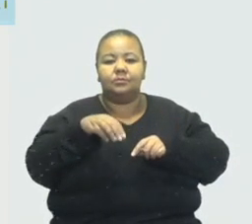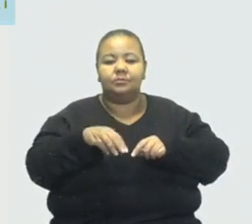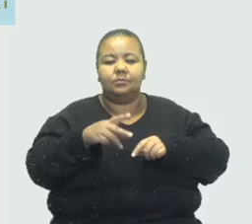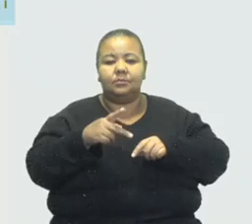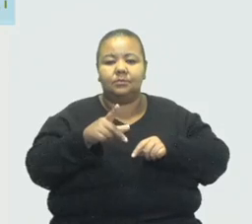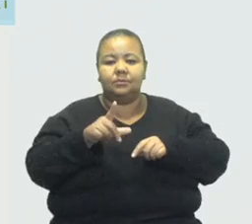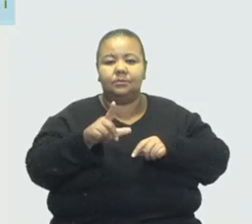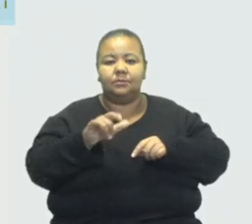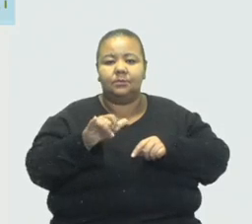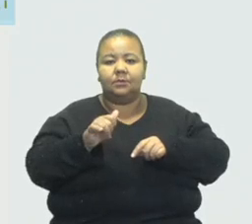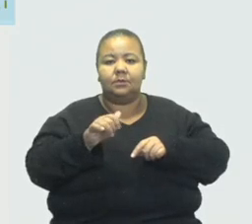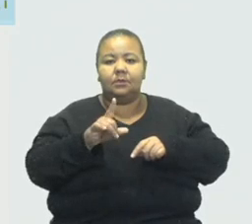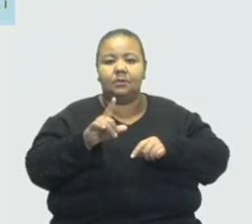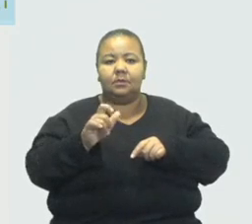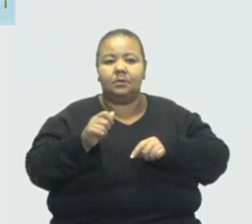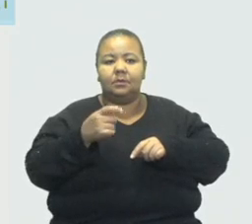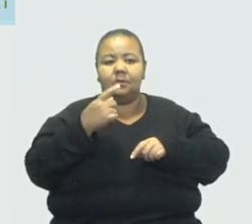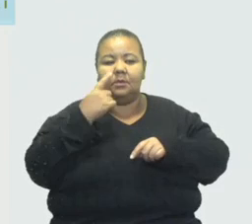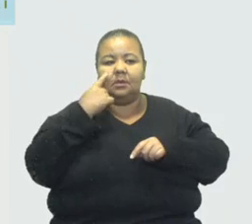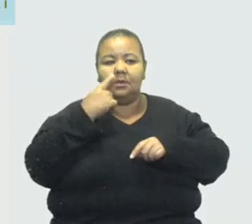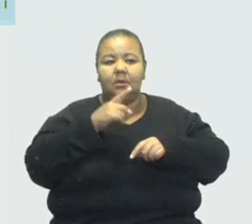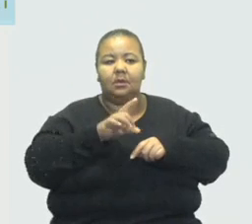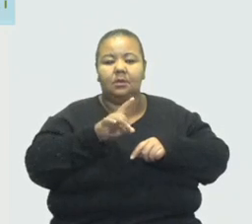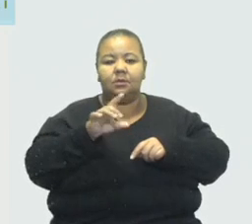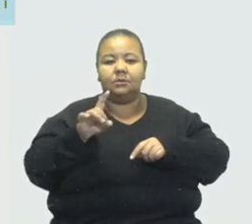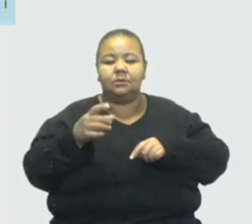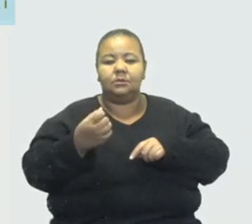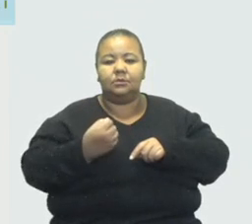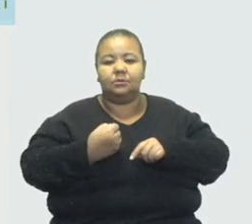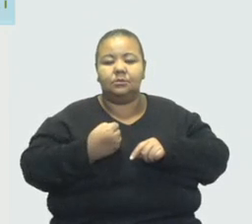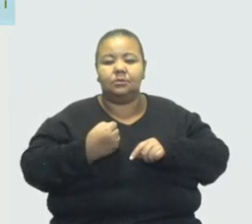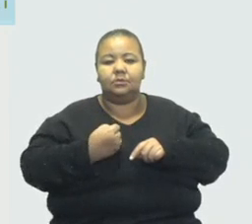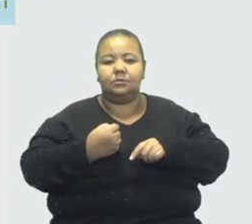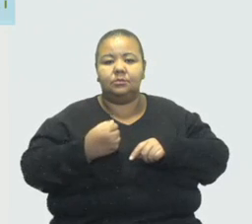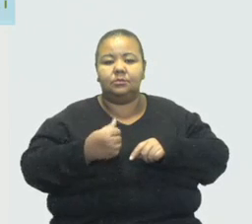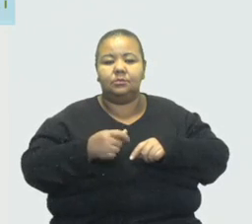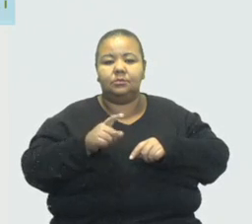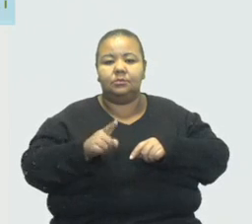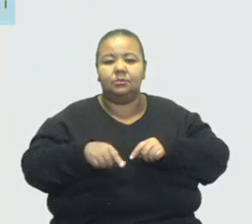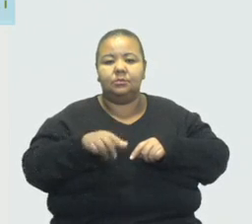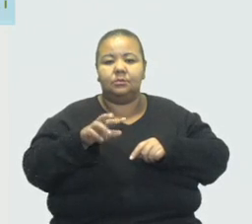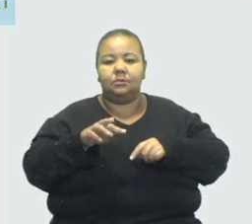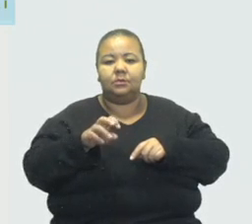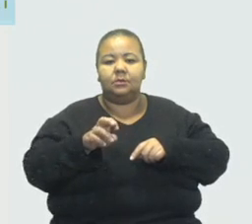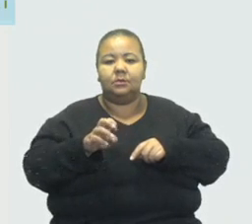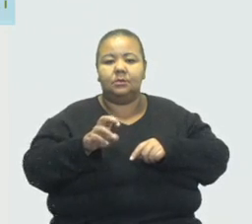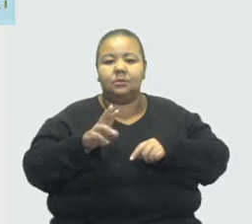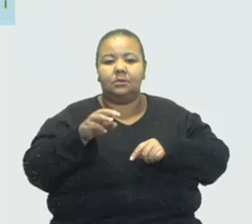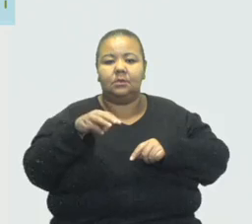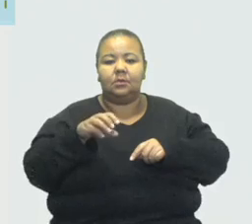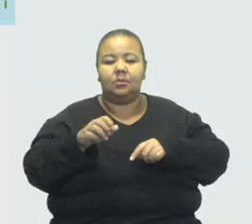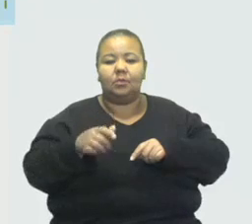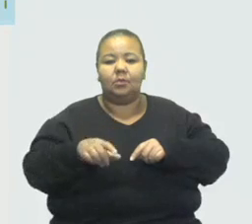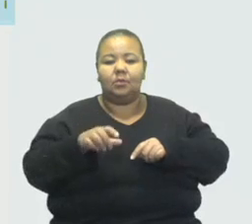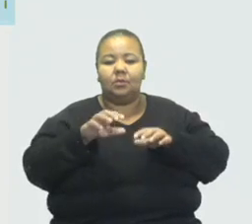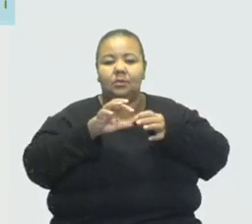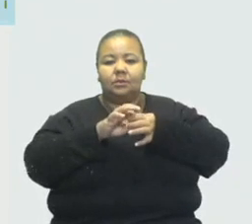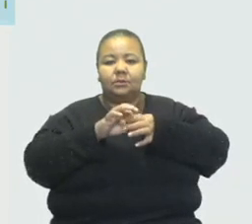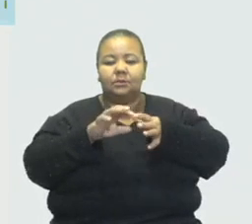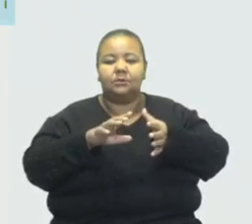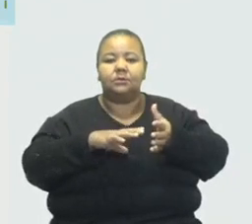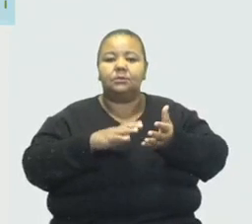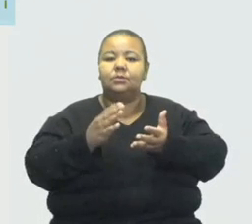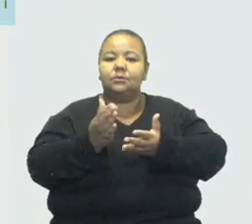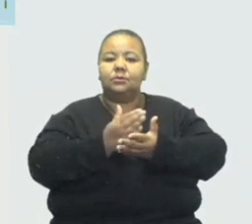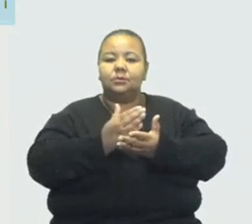matriz ampliada, veja que ela tem apenas os coeficientes e os termos independentes. Em muitas situações, a gente vai